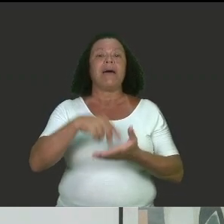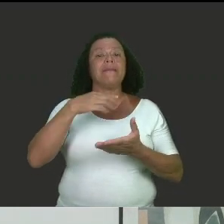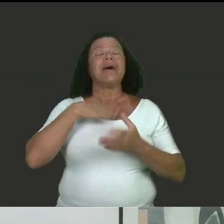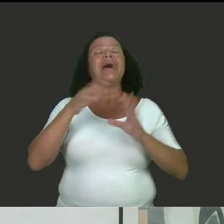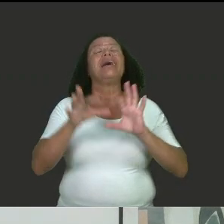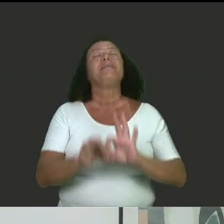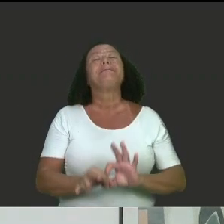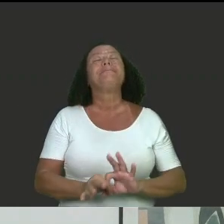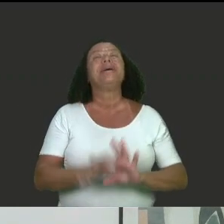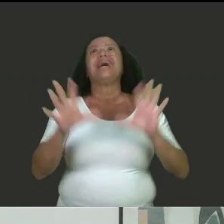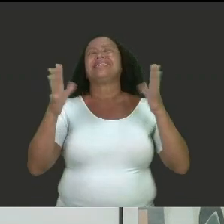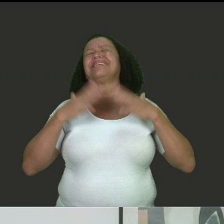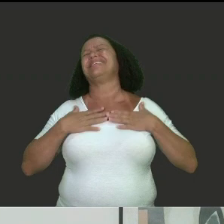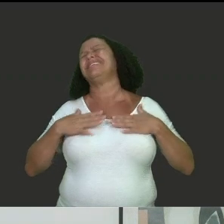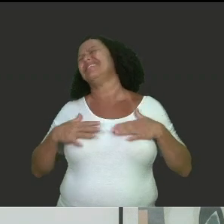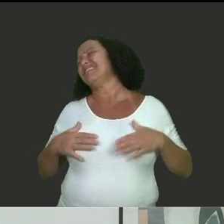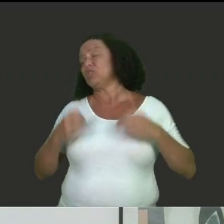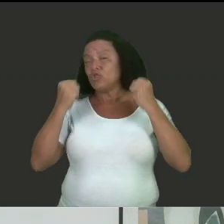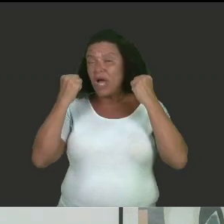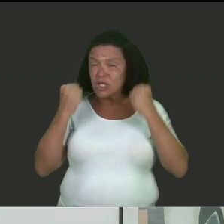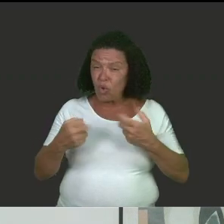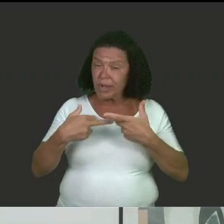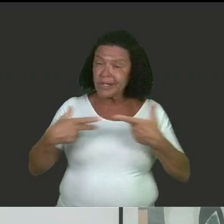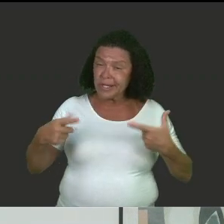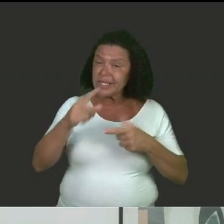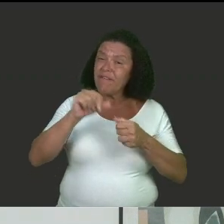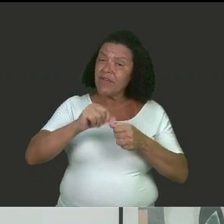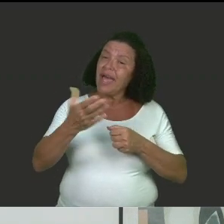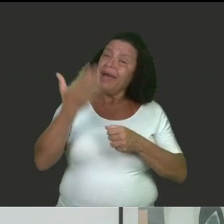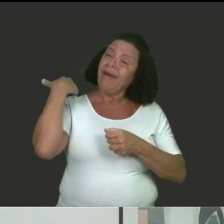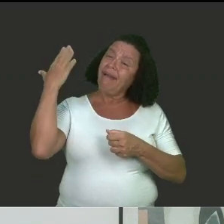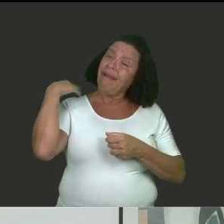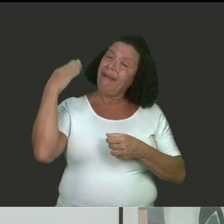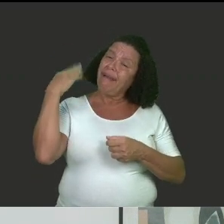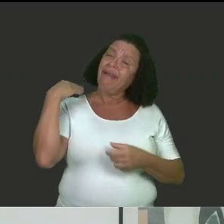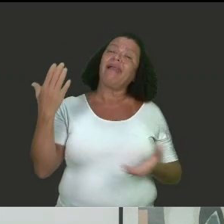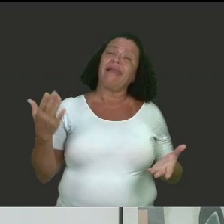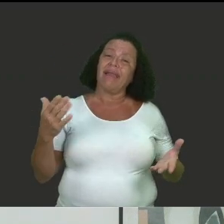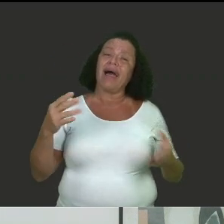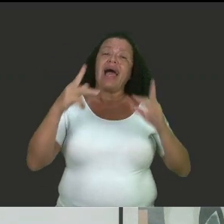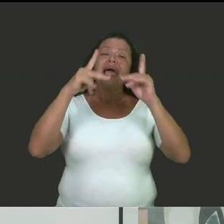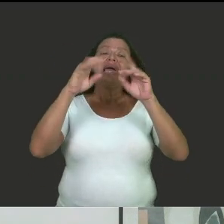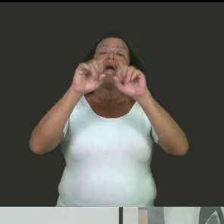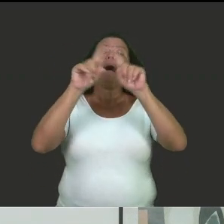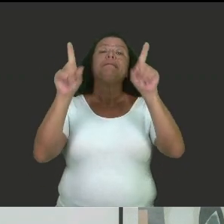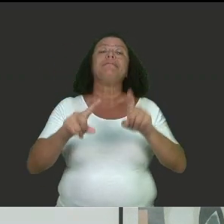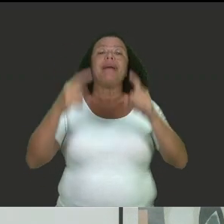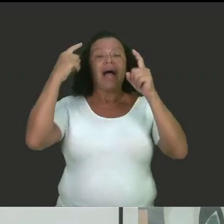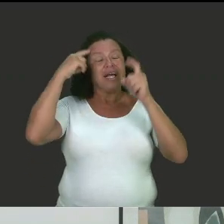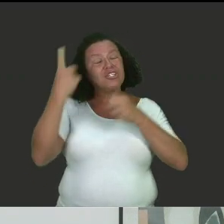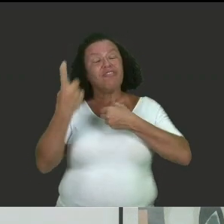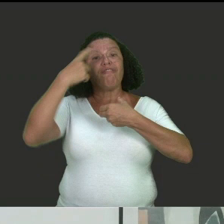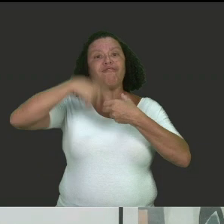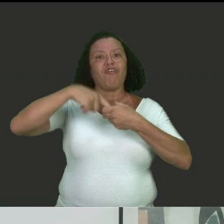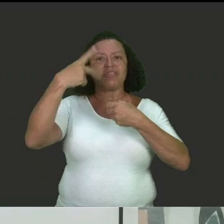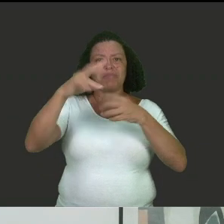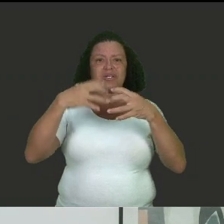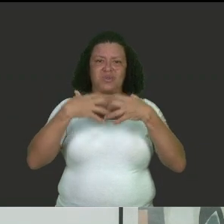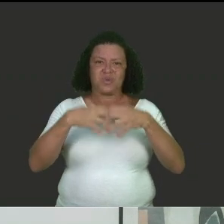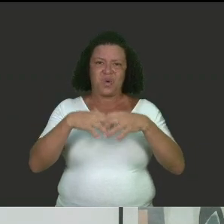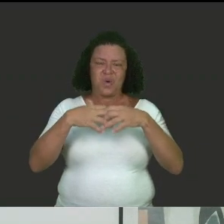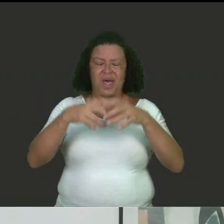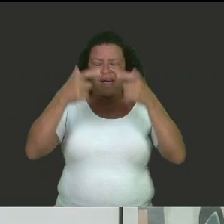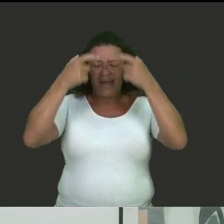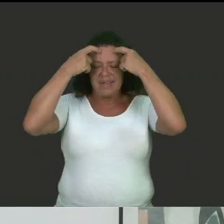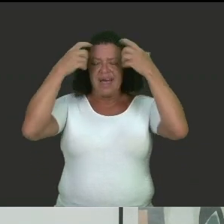dos gravames inditosos e a paz na consciência. Ou seja, ela